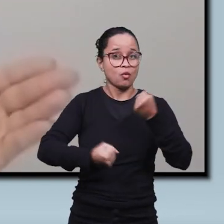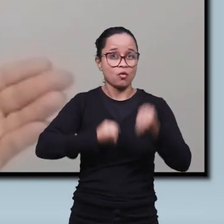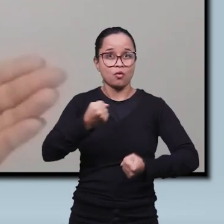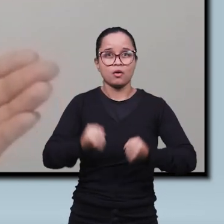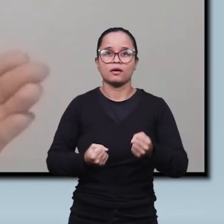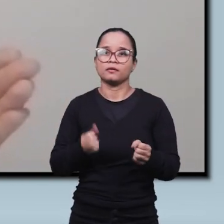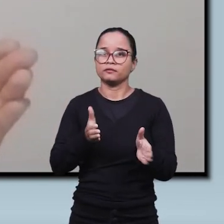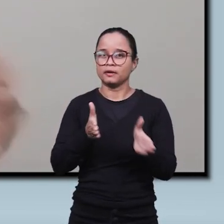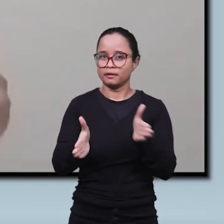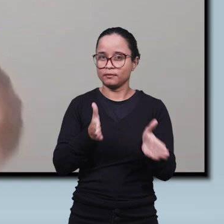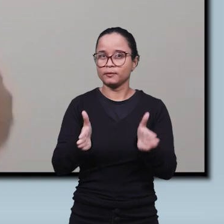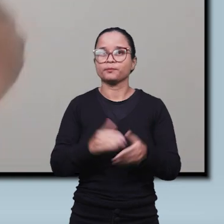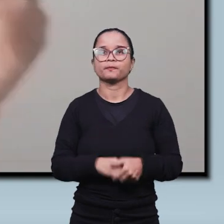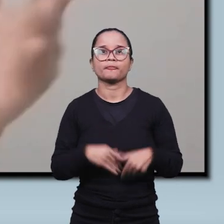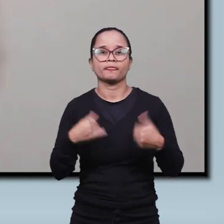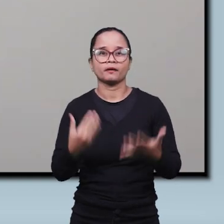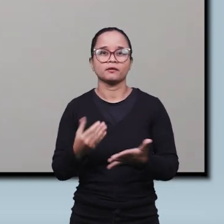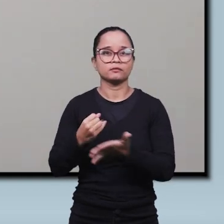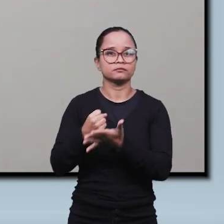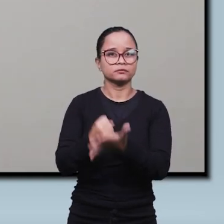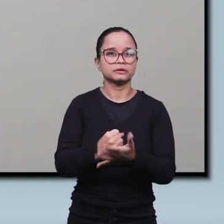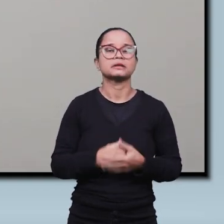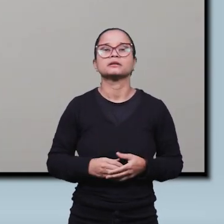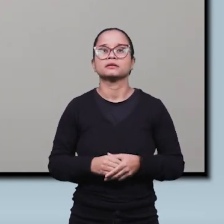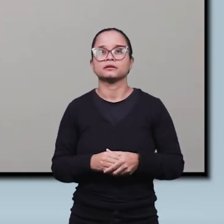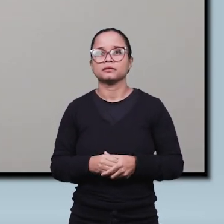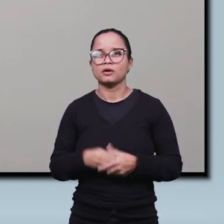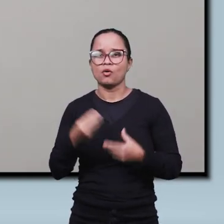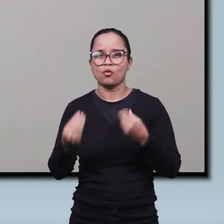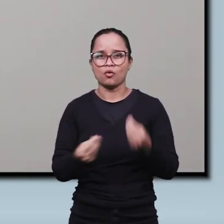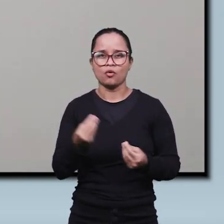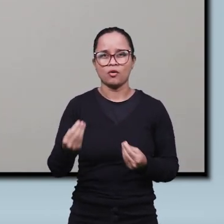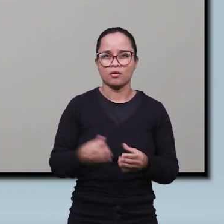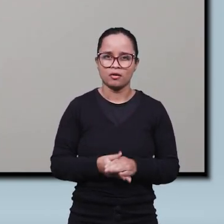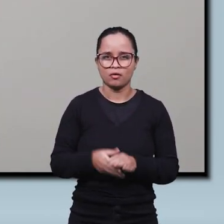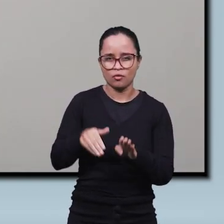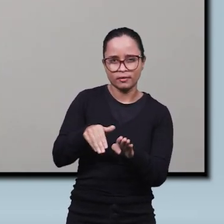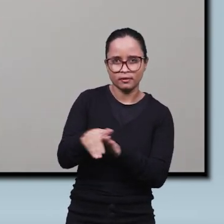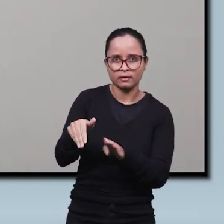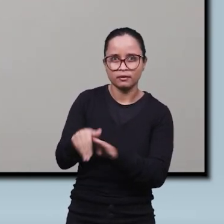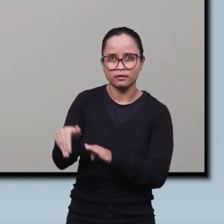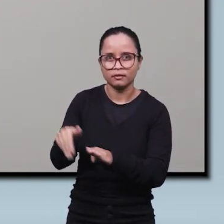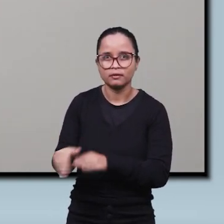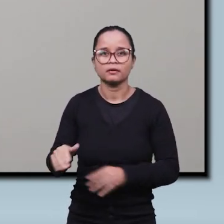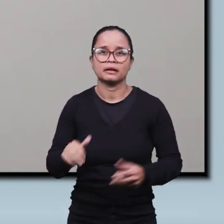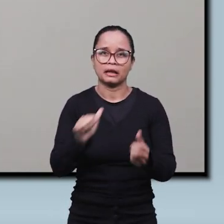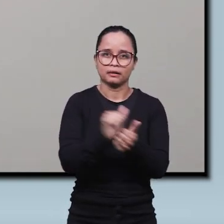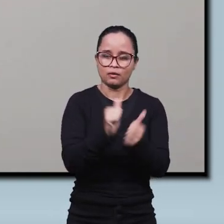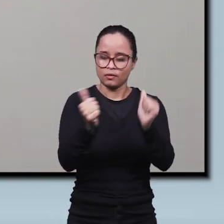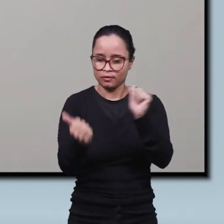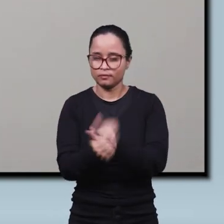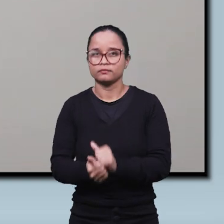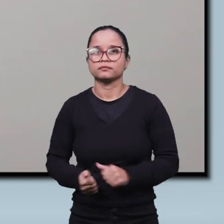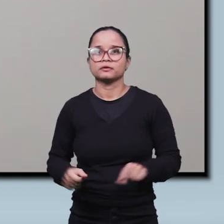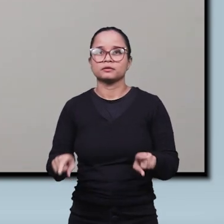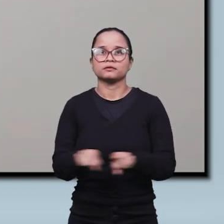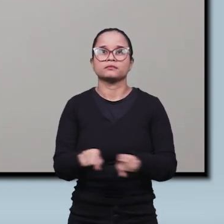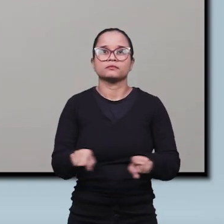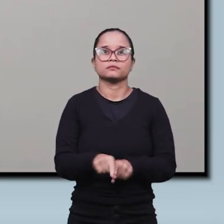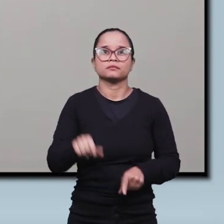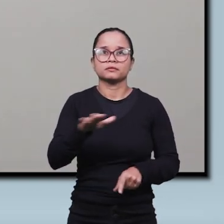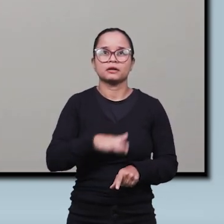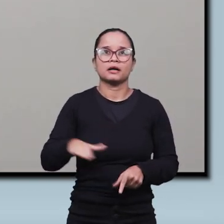de acessibilidade, em favorecer esse esporte, como orientações, adequações. E na área